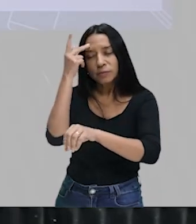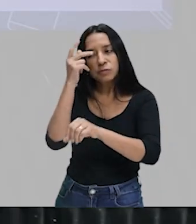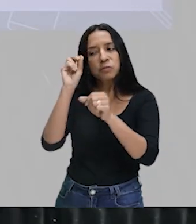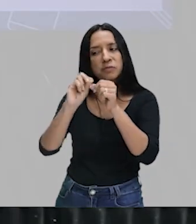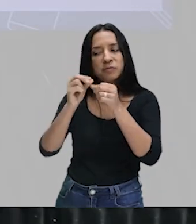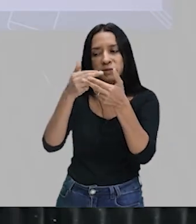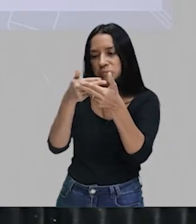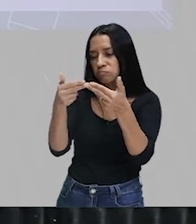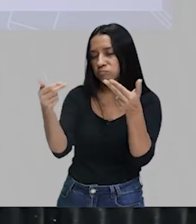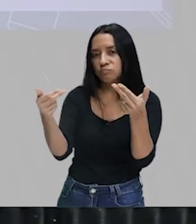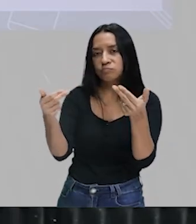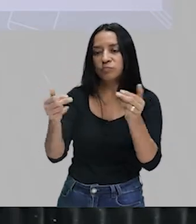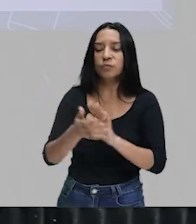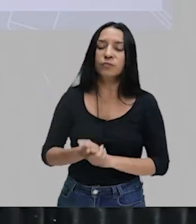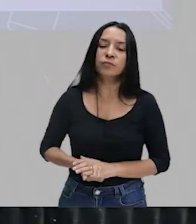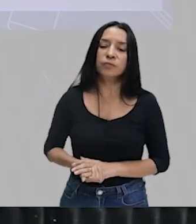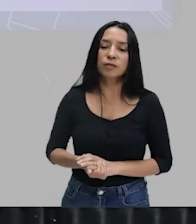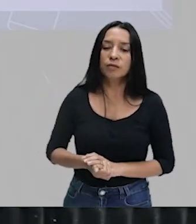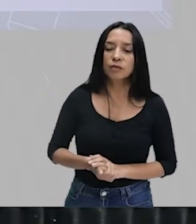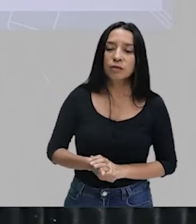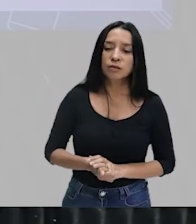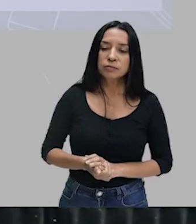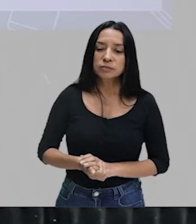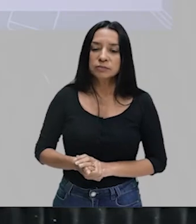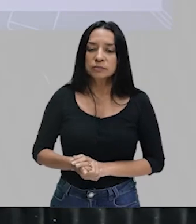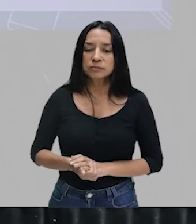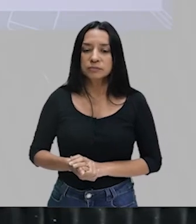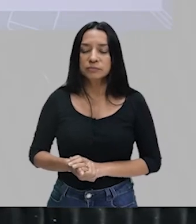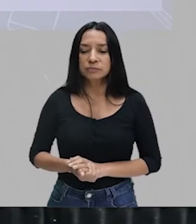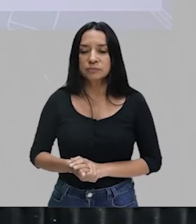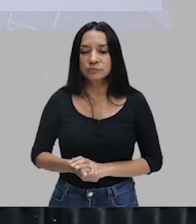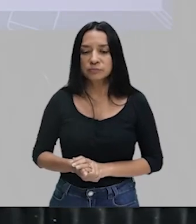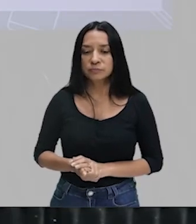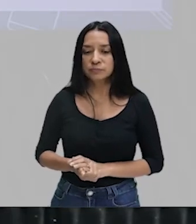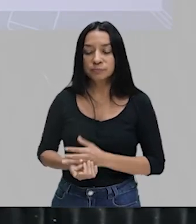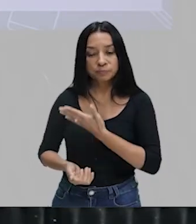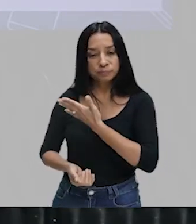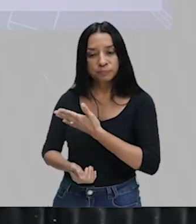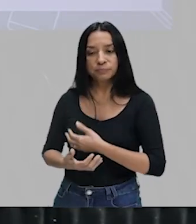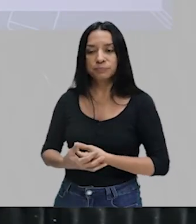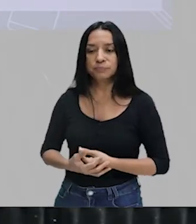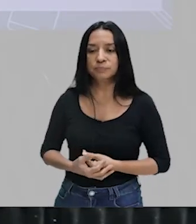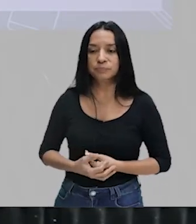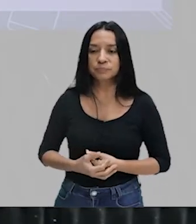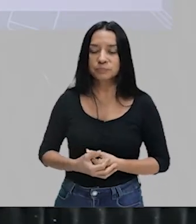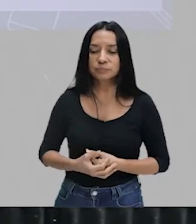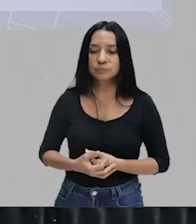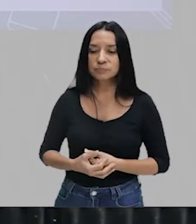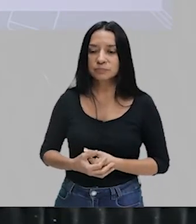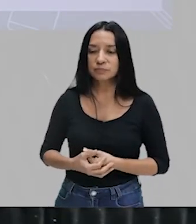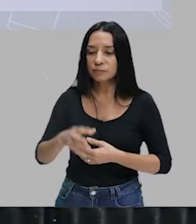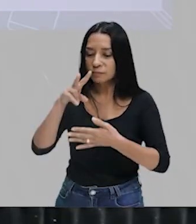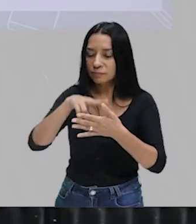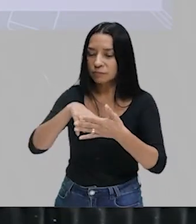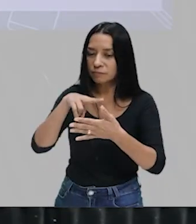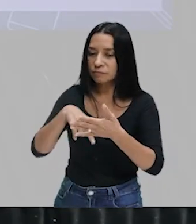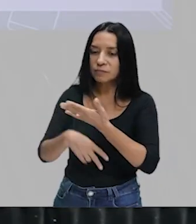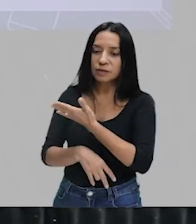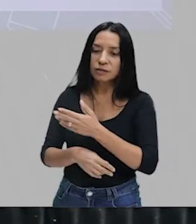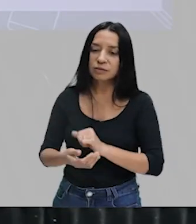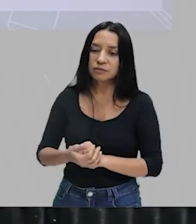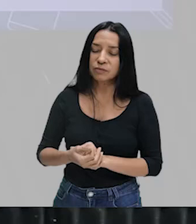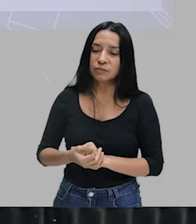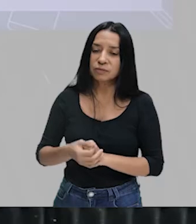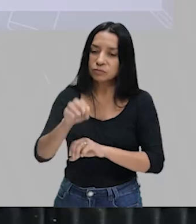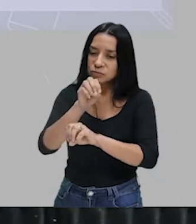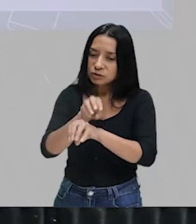Então, a pergunta vem: vídeos com a abreviação DIY funcionam como formato de